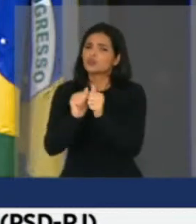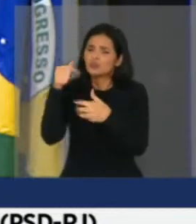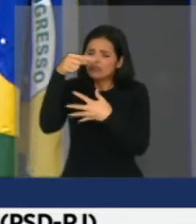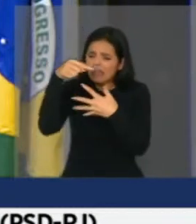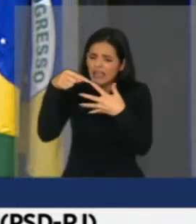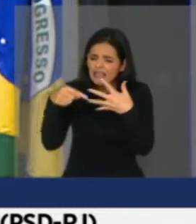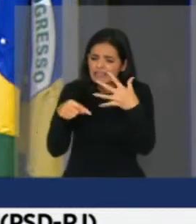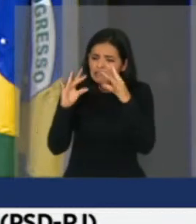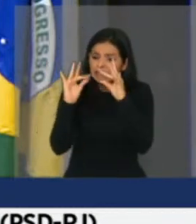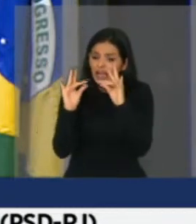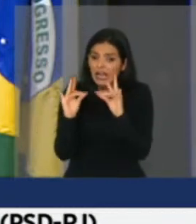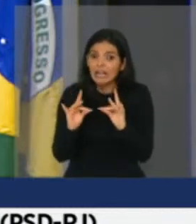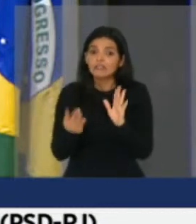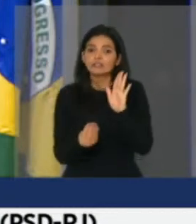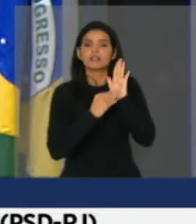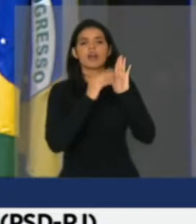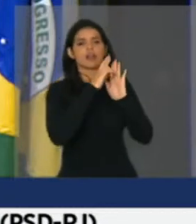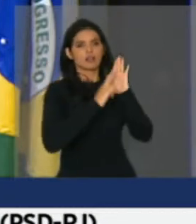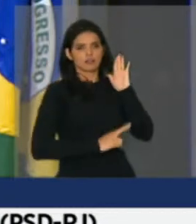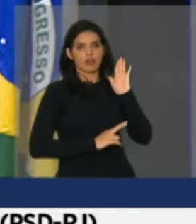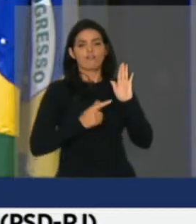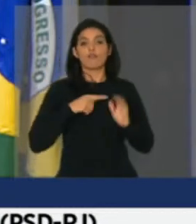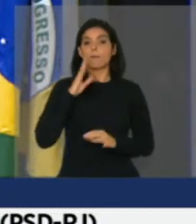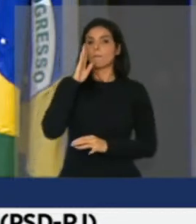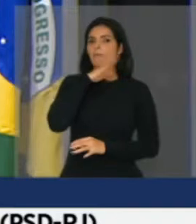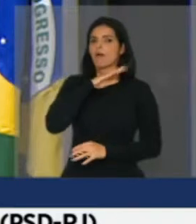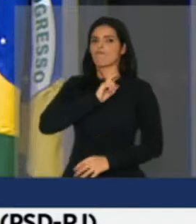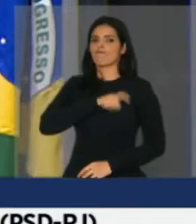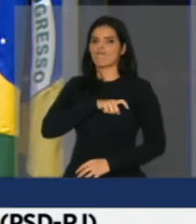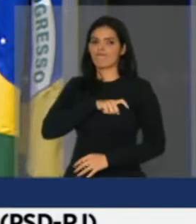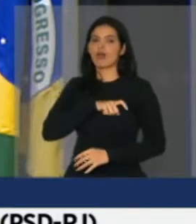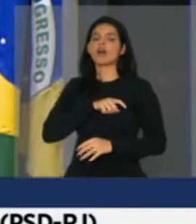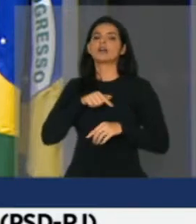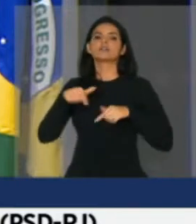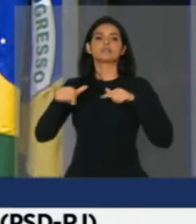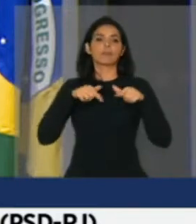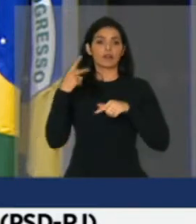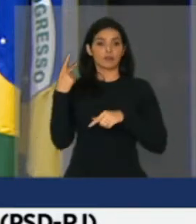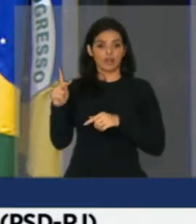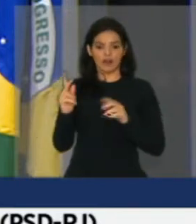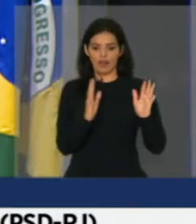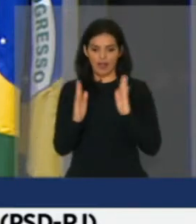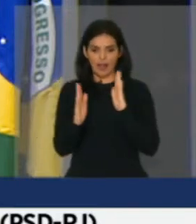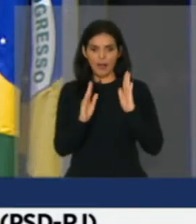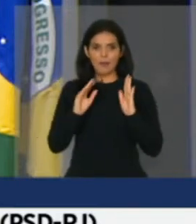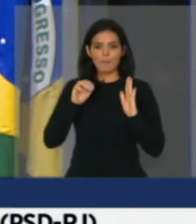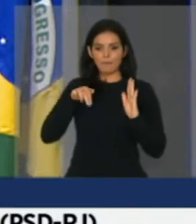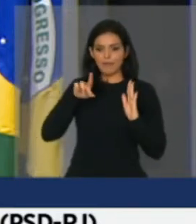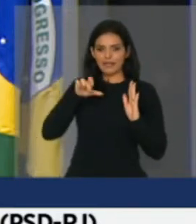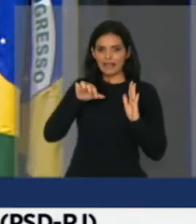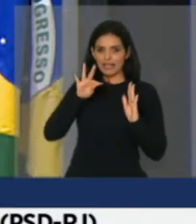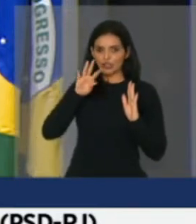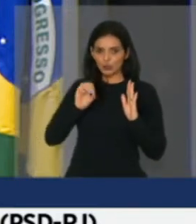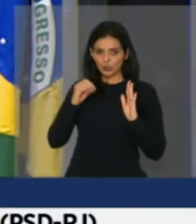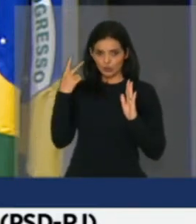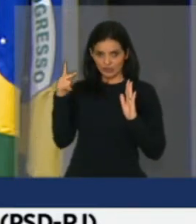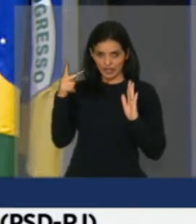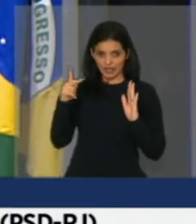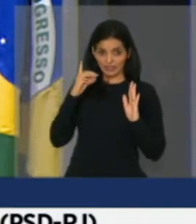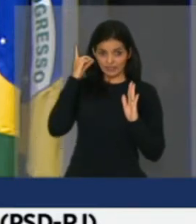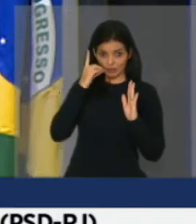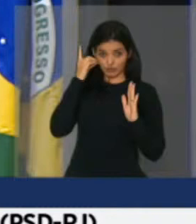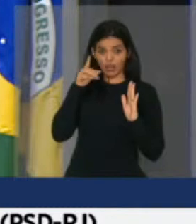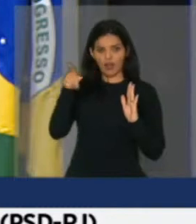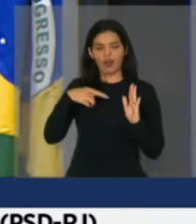a utilização, a má utilização do mandato parlamentar, o abuso de prerrogativa parlamentar,